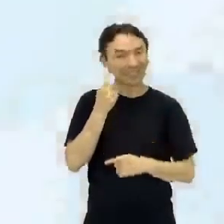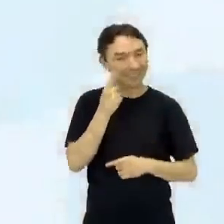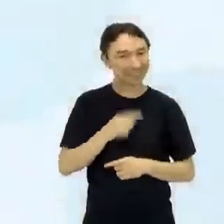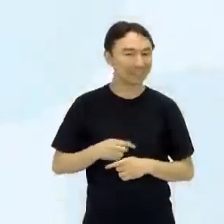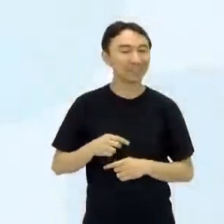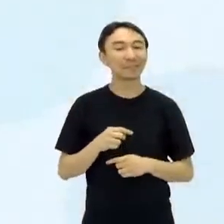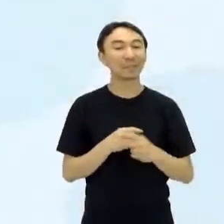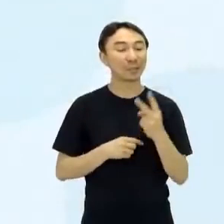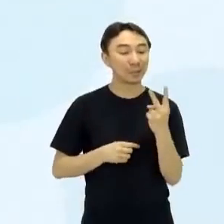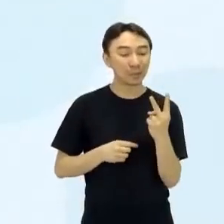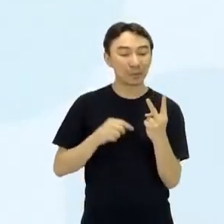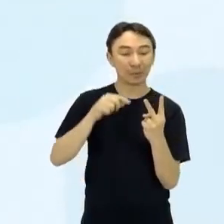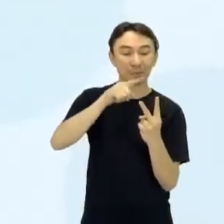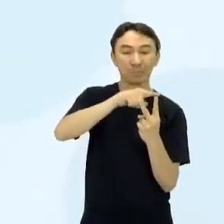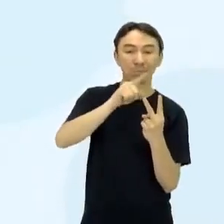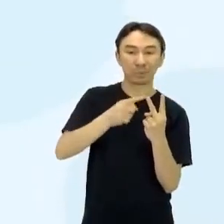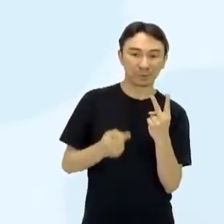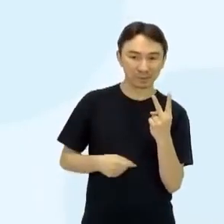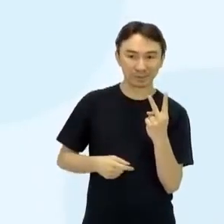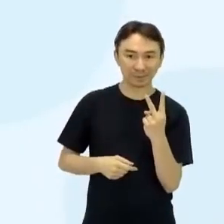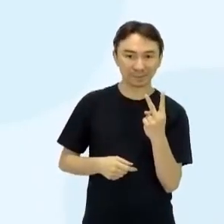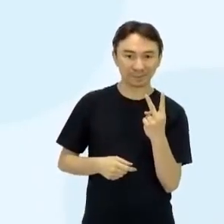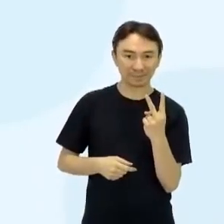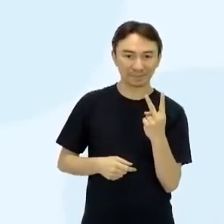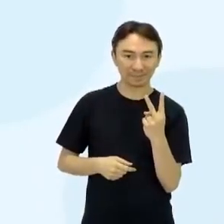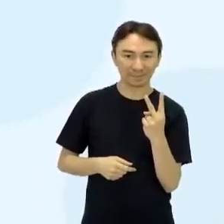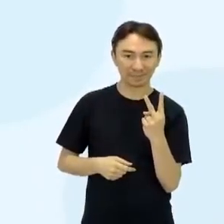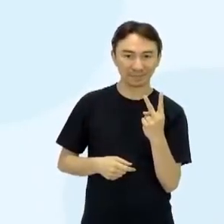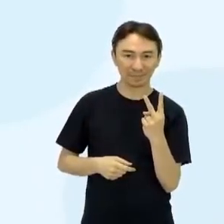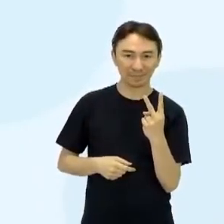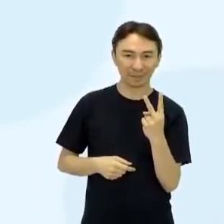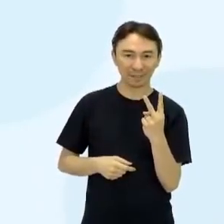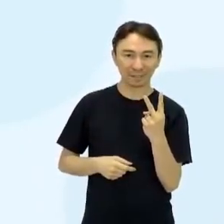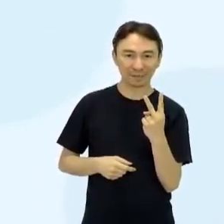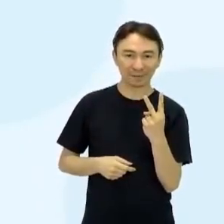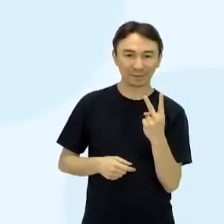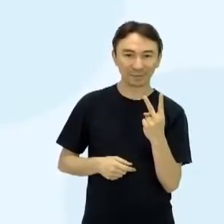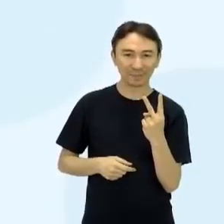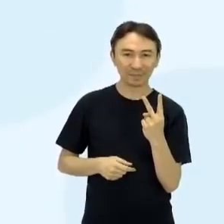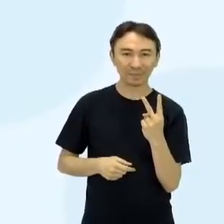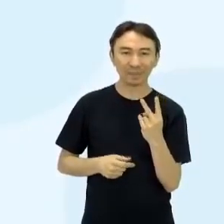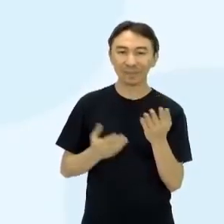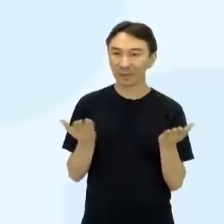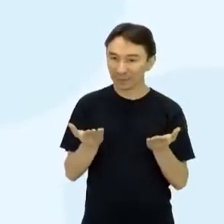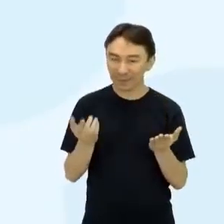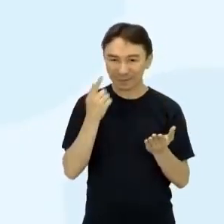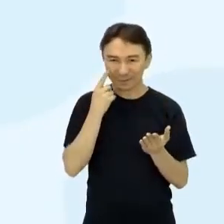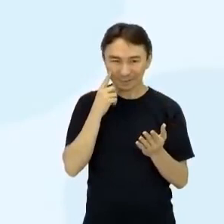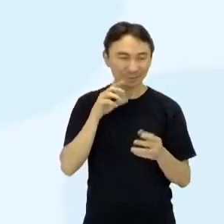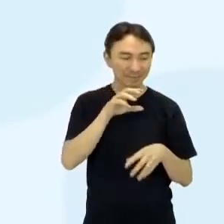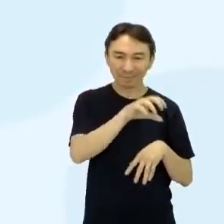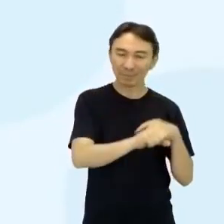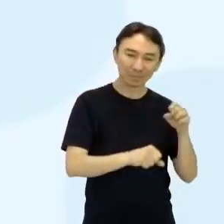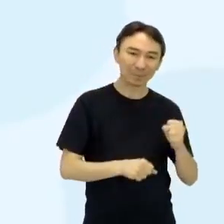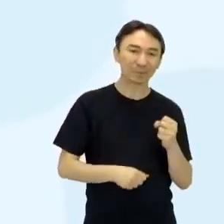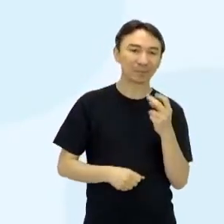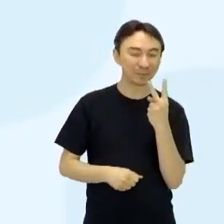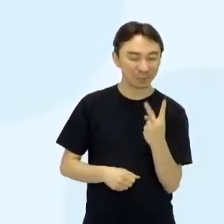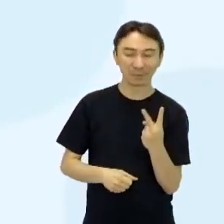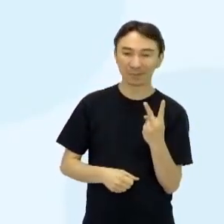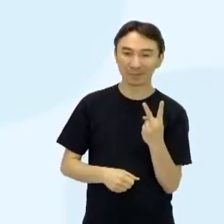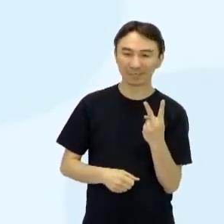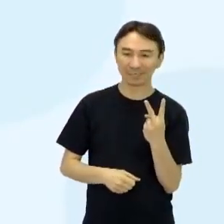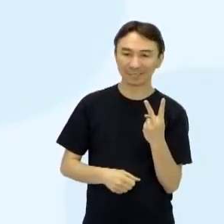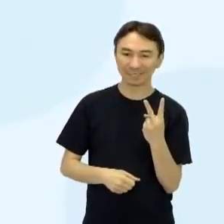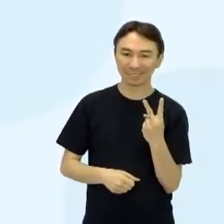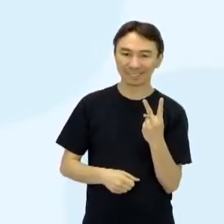olhadinha aí, ó. Olha lá. Olha que bonitinho, Vivi, ó. Pronto. Agora é só pegar a quantidade de pedaços que eu quero, que são